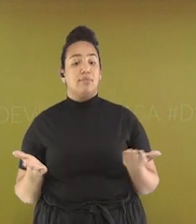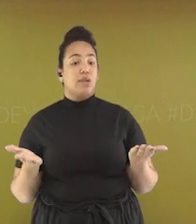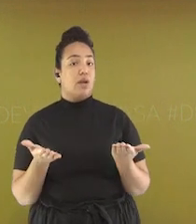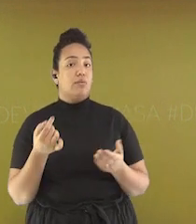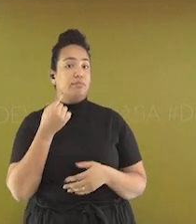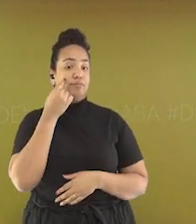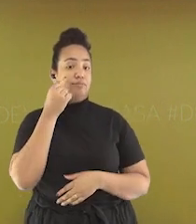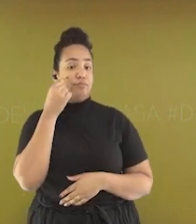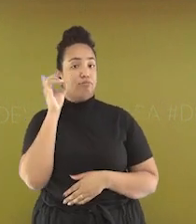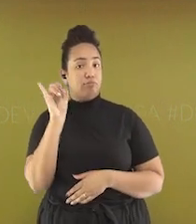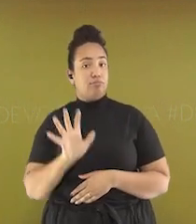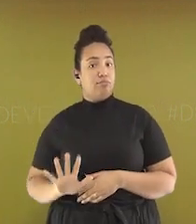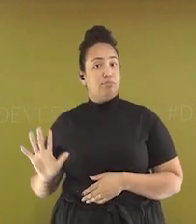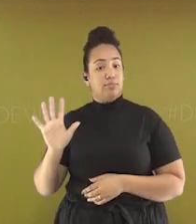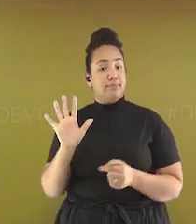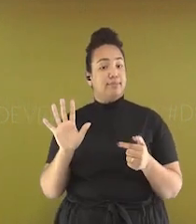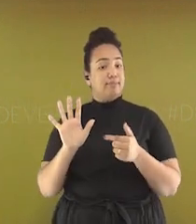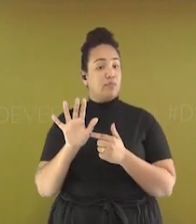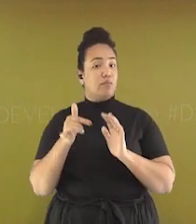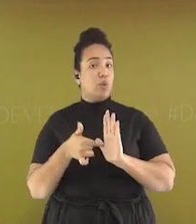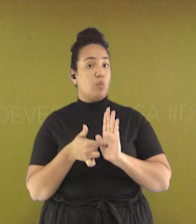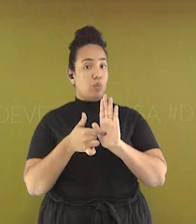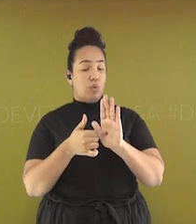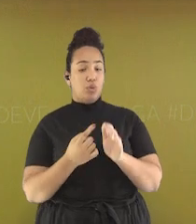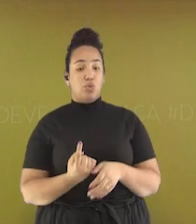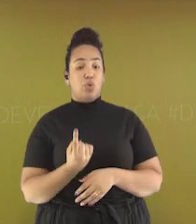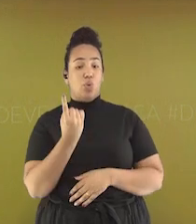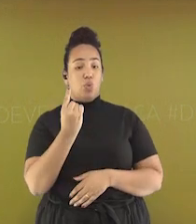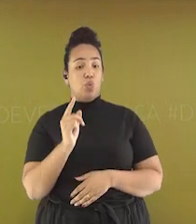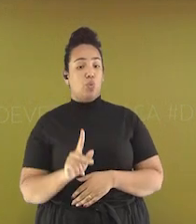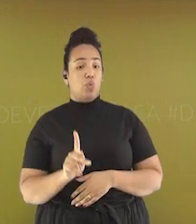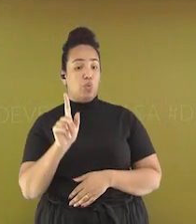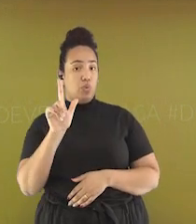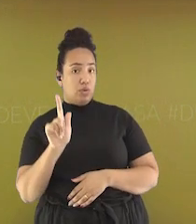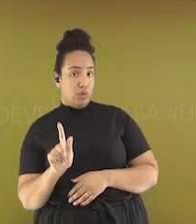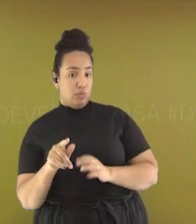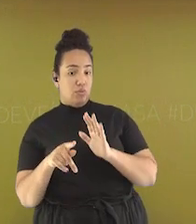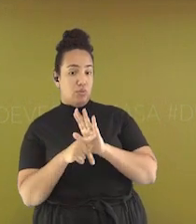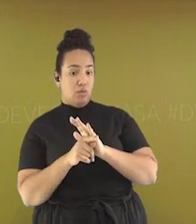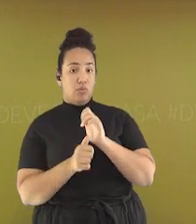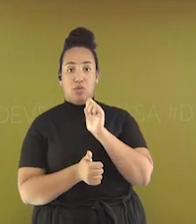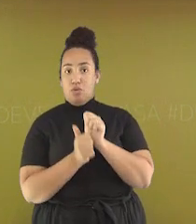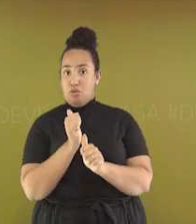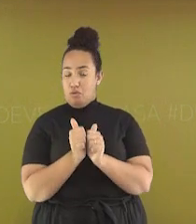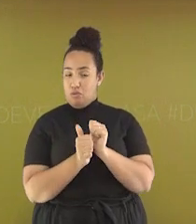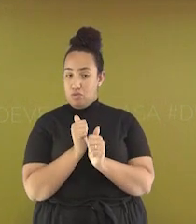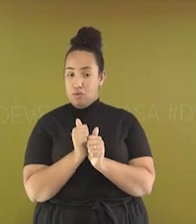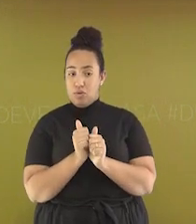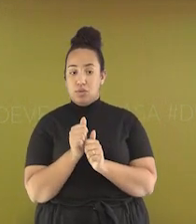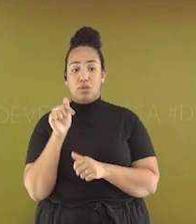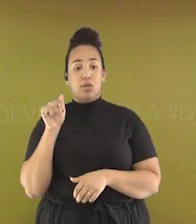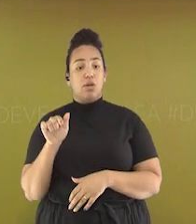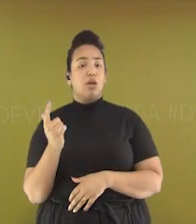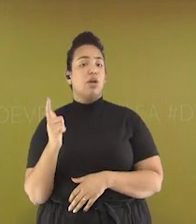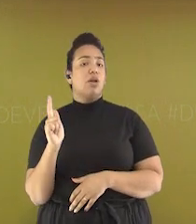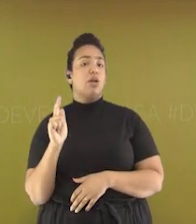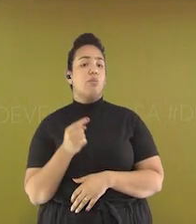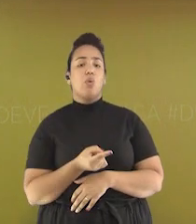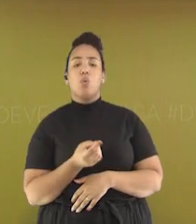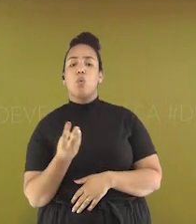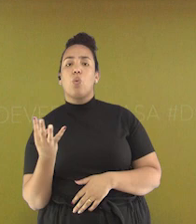Observe a figura que mostra 1 quilo de arroz. Quantos gramas tem o